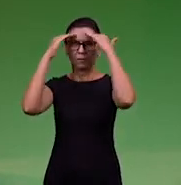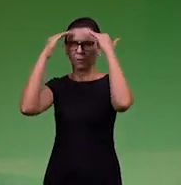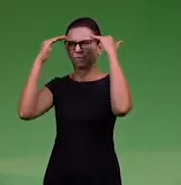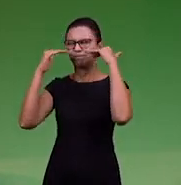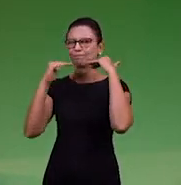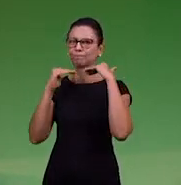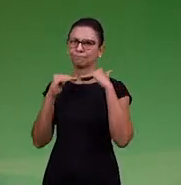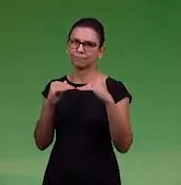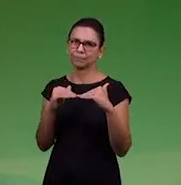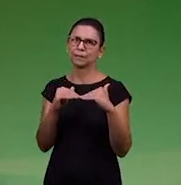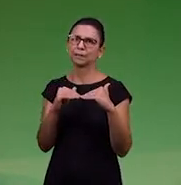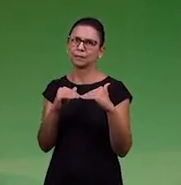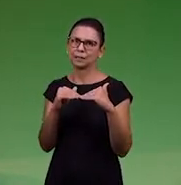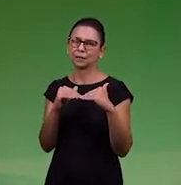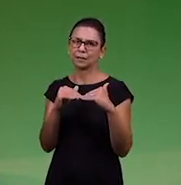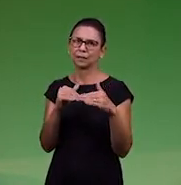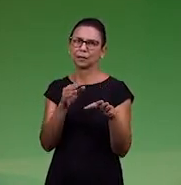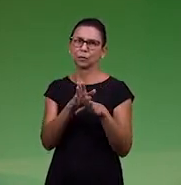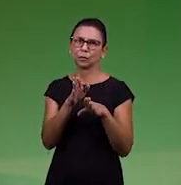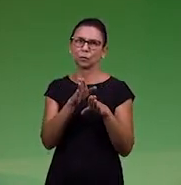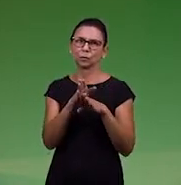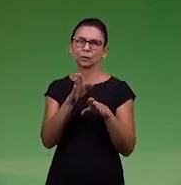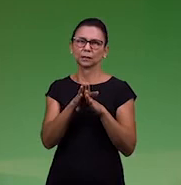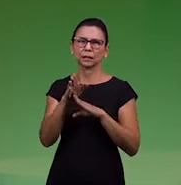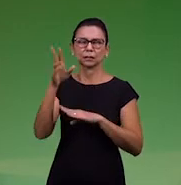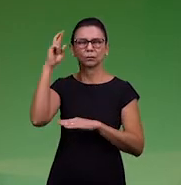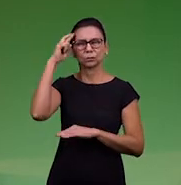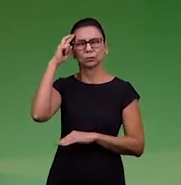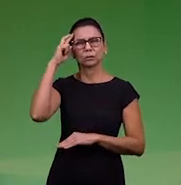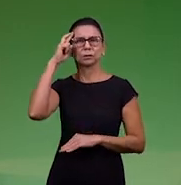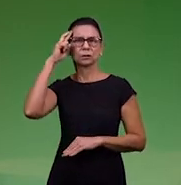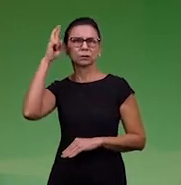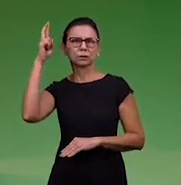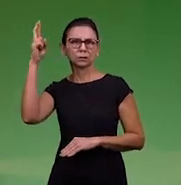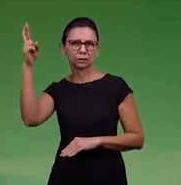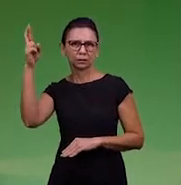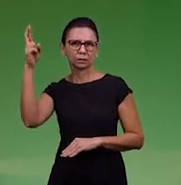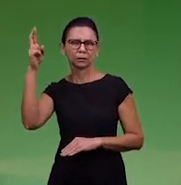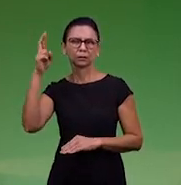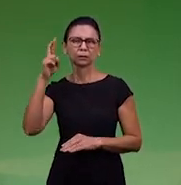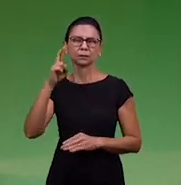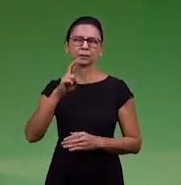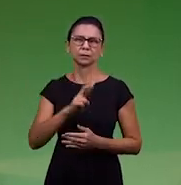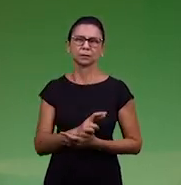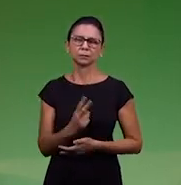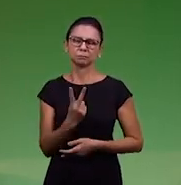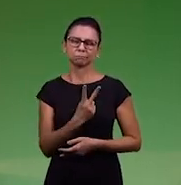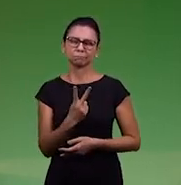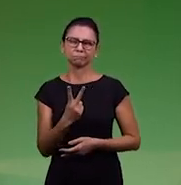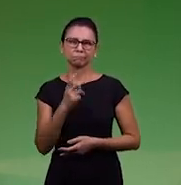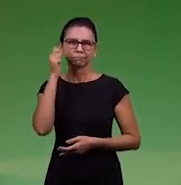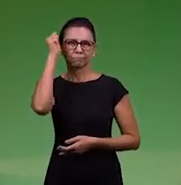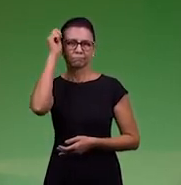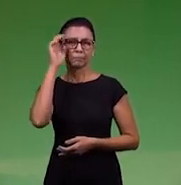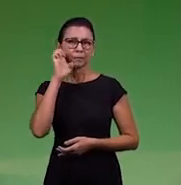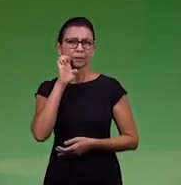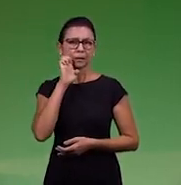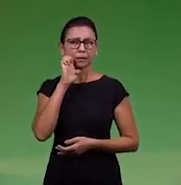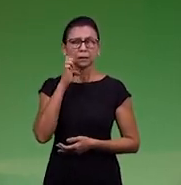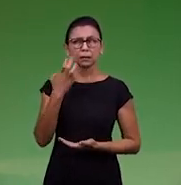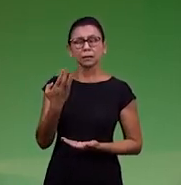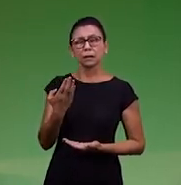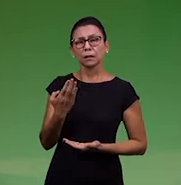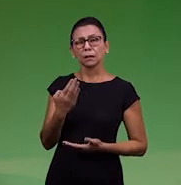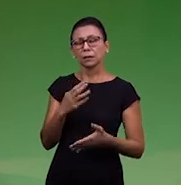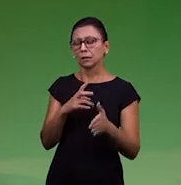desobedecer aquele mandamento, aquela orientação que o Senhor deu para eles. E